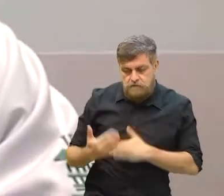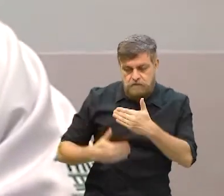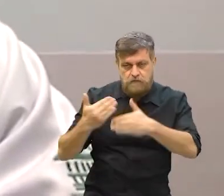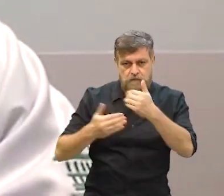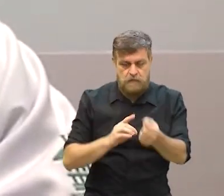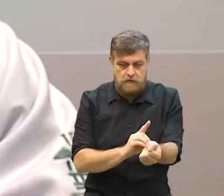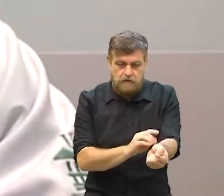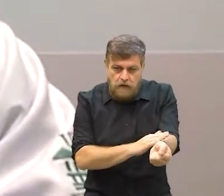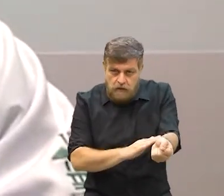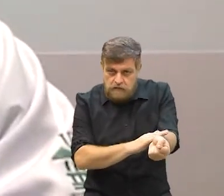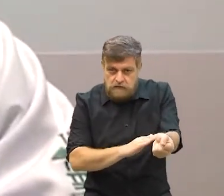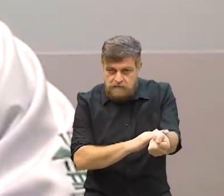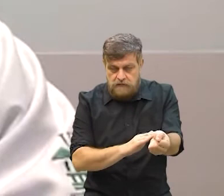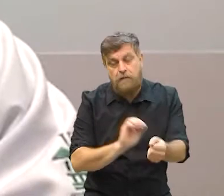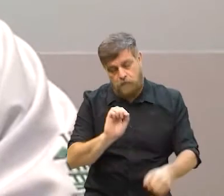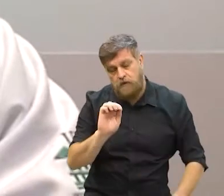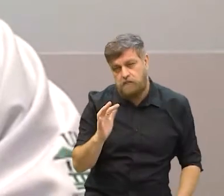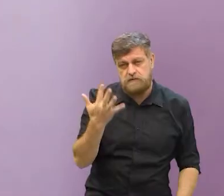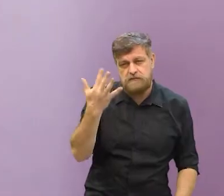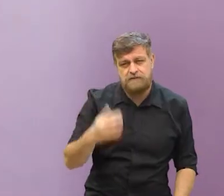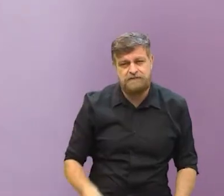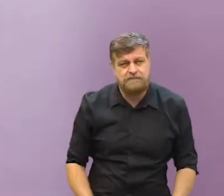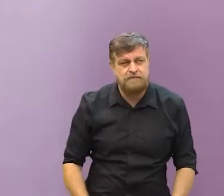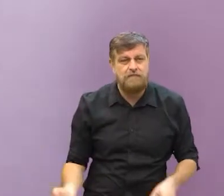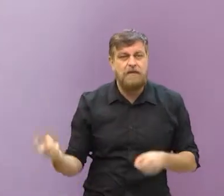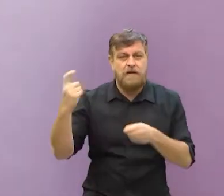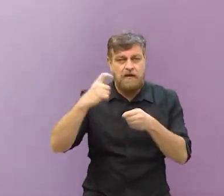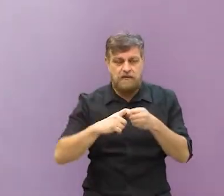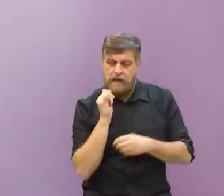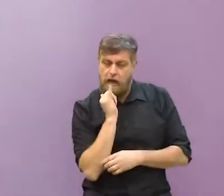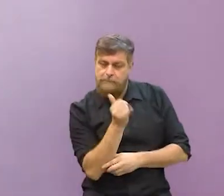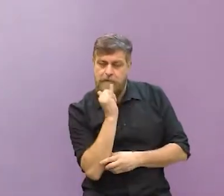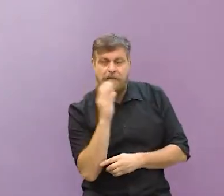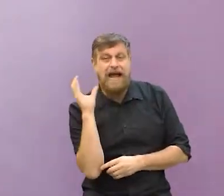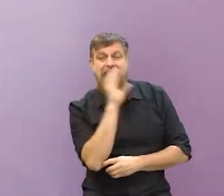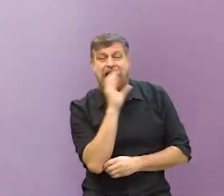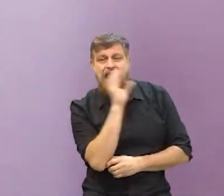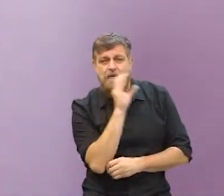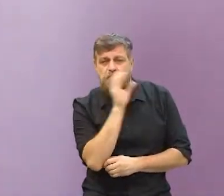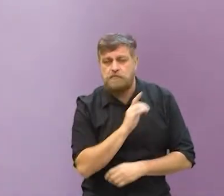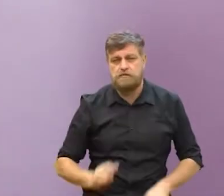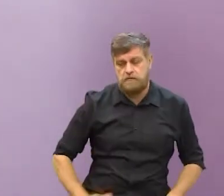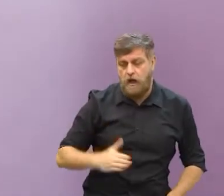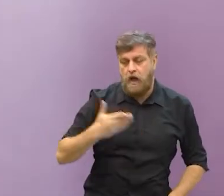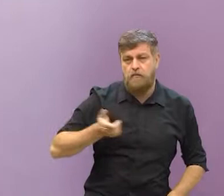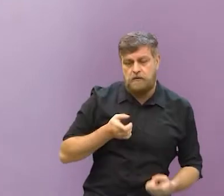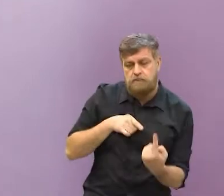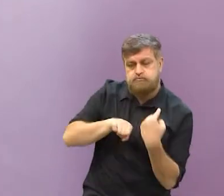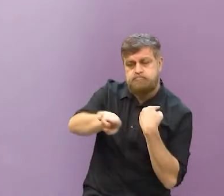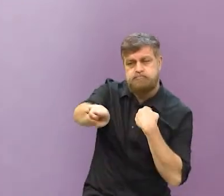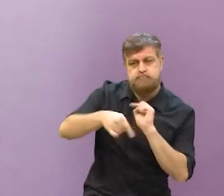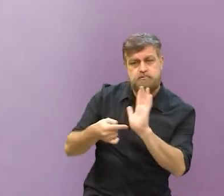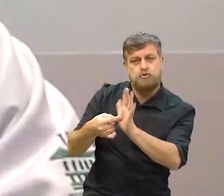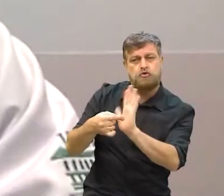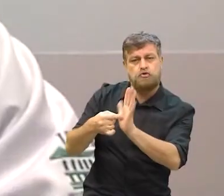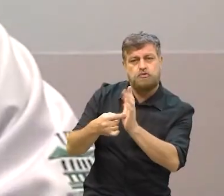É menos comum, mas isso pode acontecer. Doutor, eu queria até voltar, o senhor citou rapidamente, quando que a pessoa vai para a